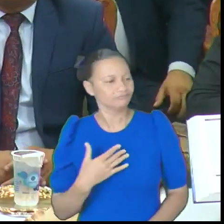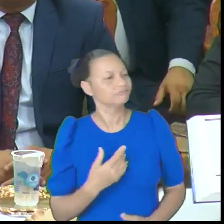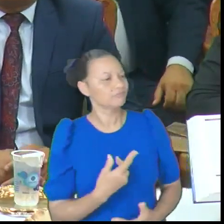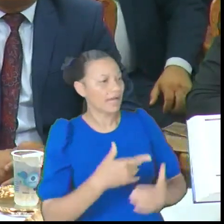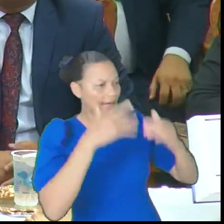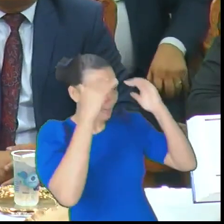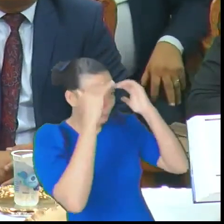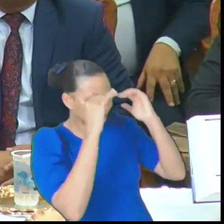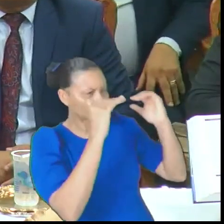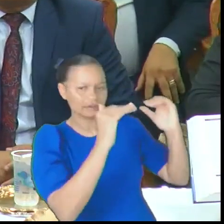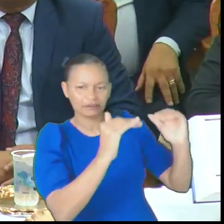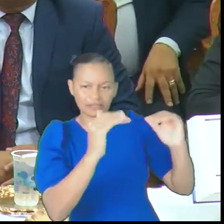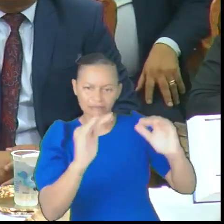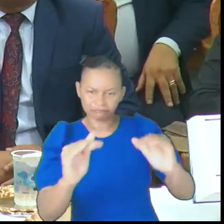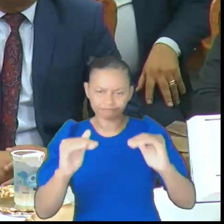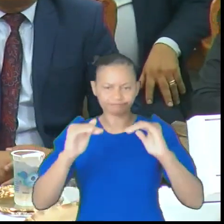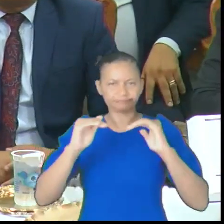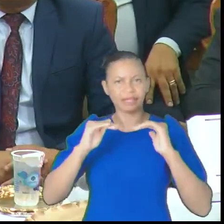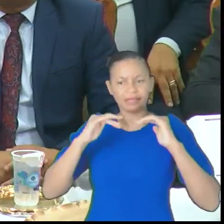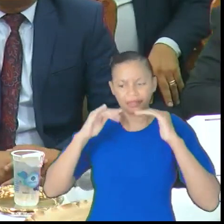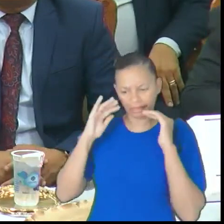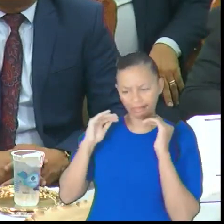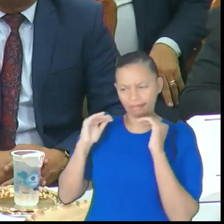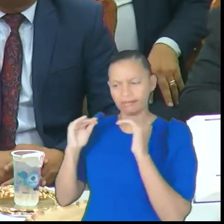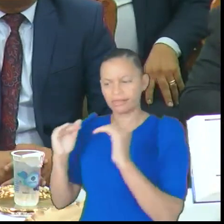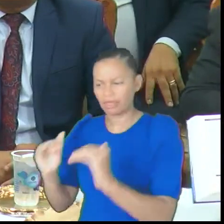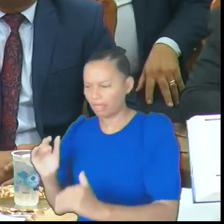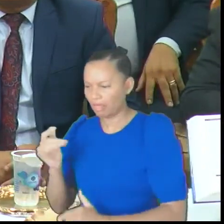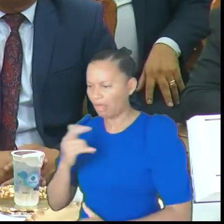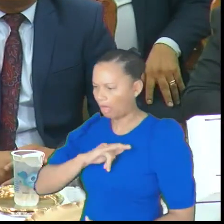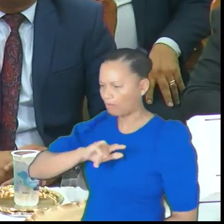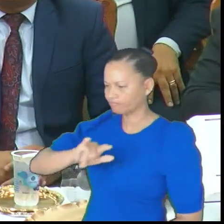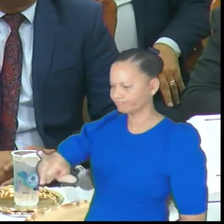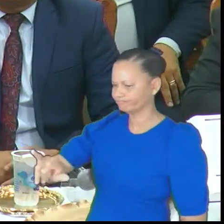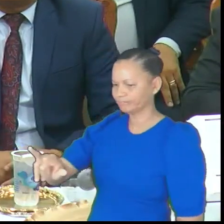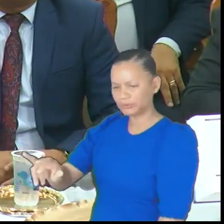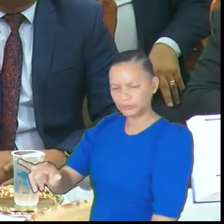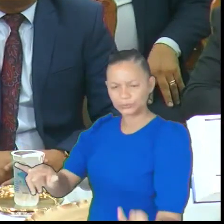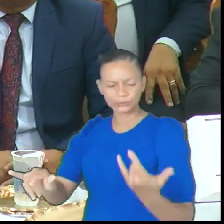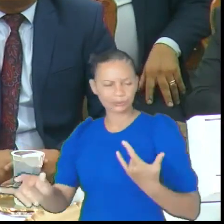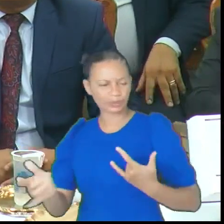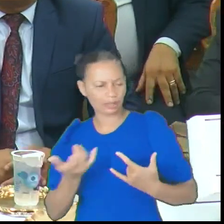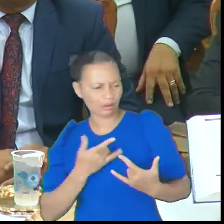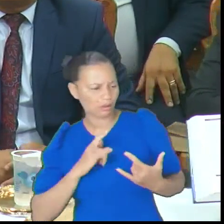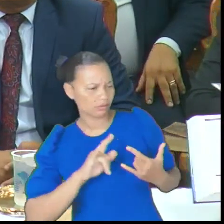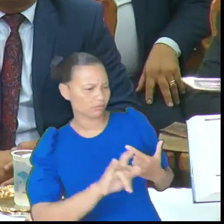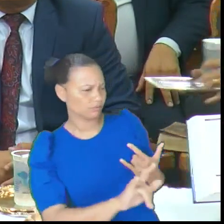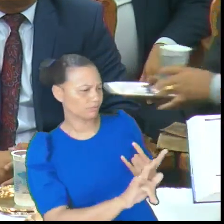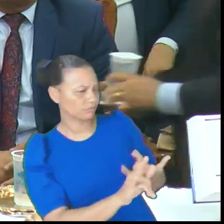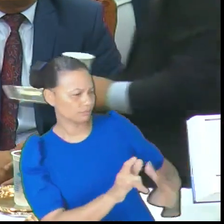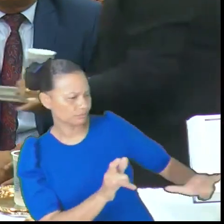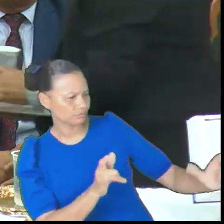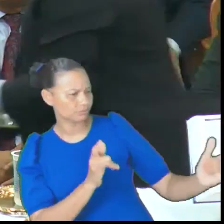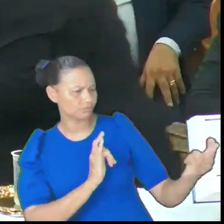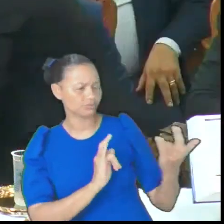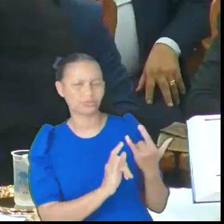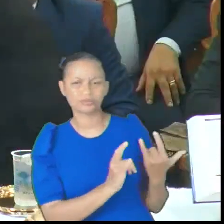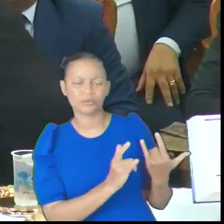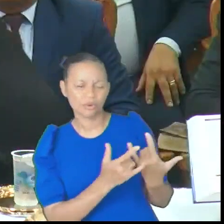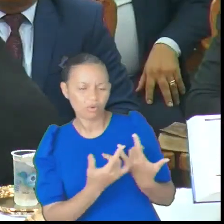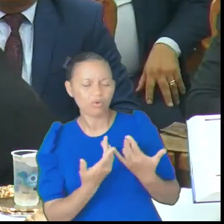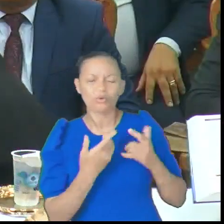consideração pelo outro, amor ao outro, consideração ao seu